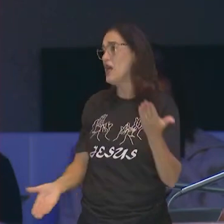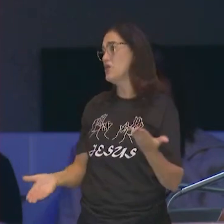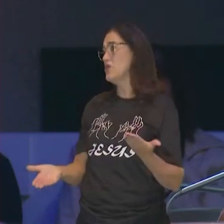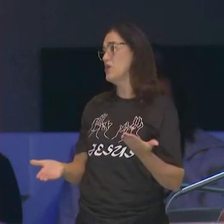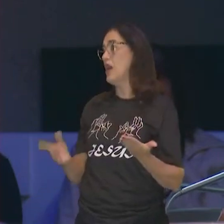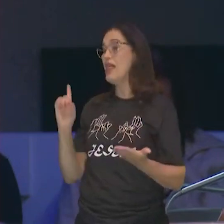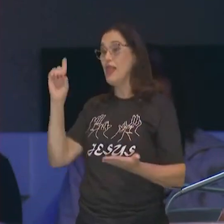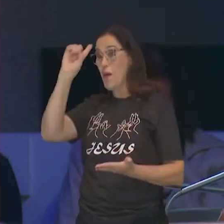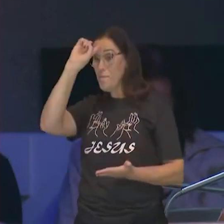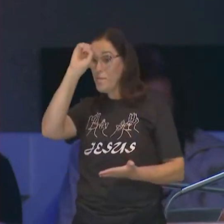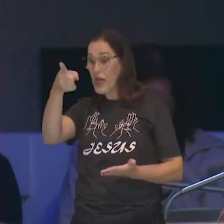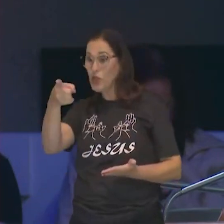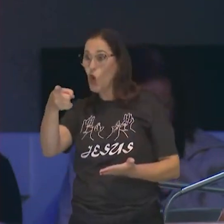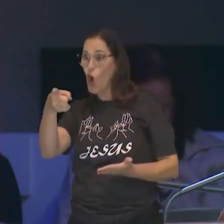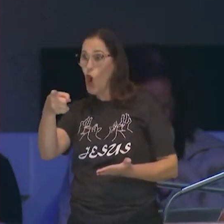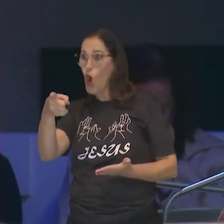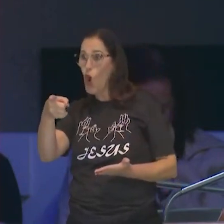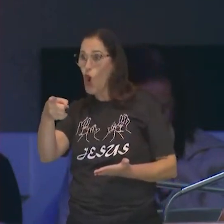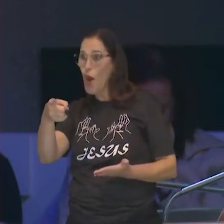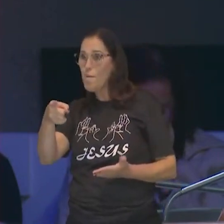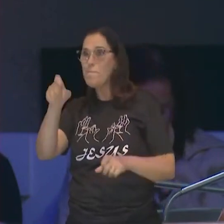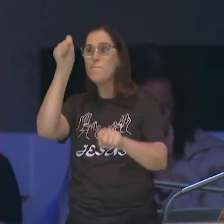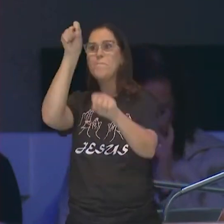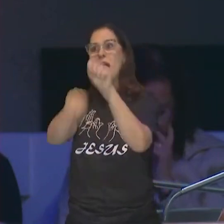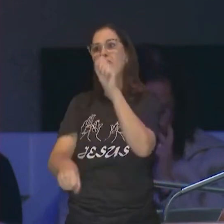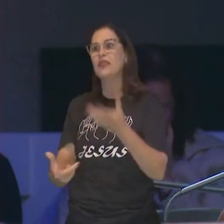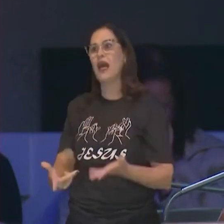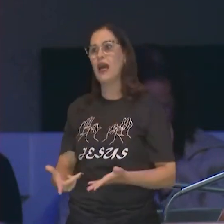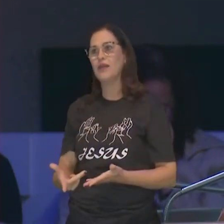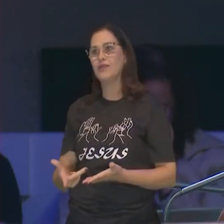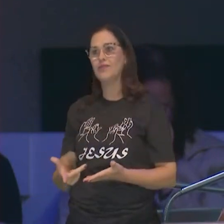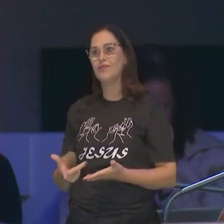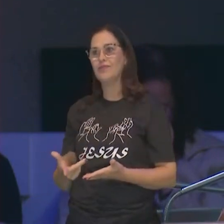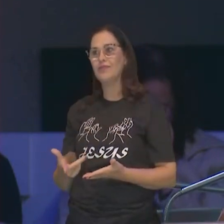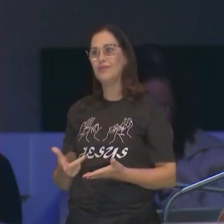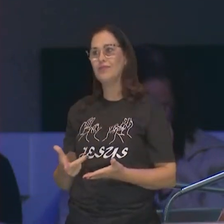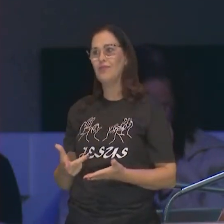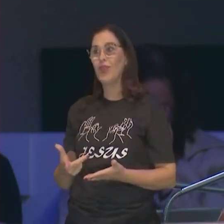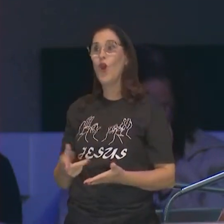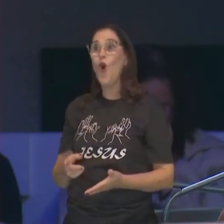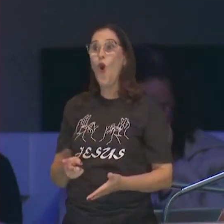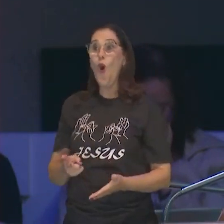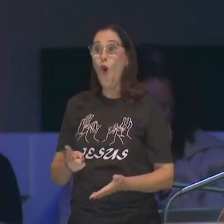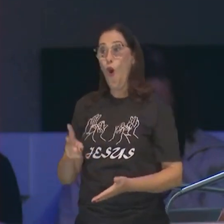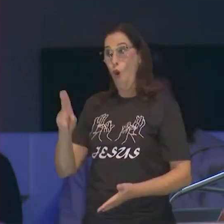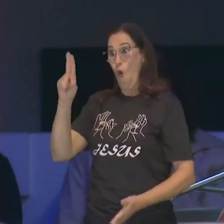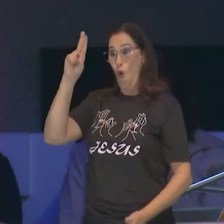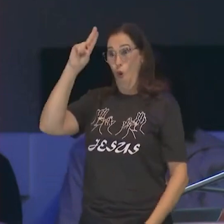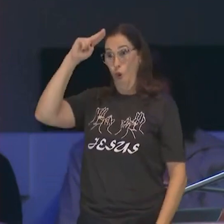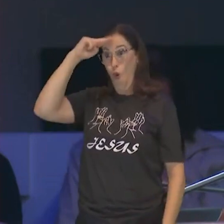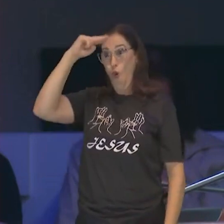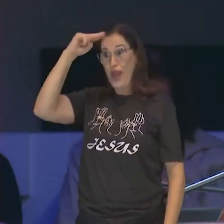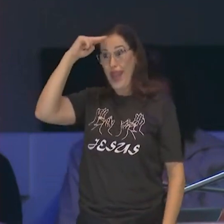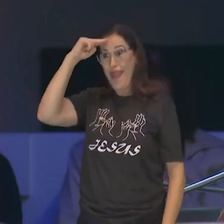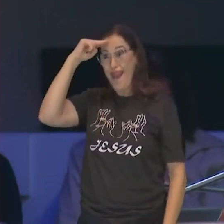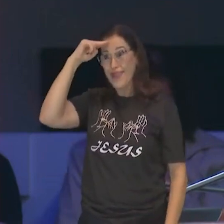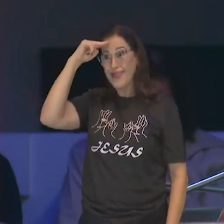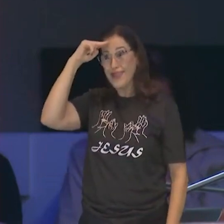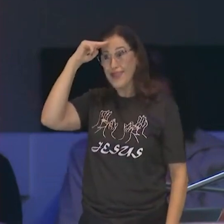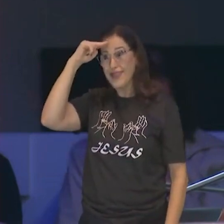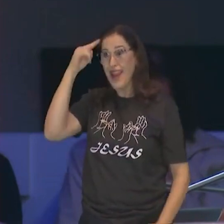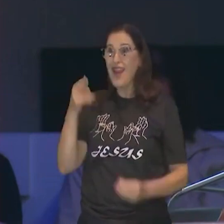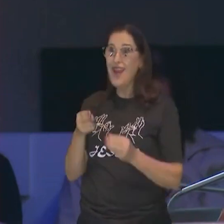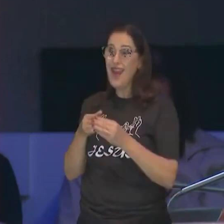Davi mandou a sentença de morte pela mão do próprio Urias. Que covardia, que maldade,